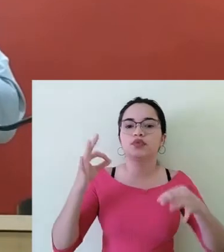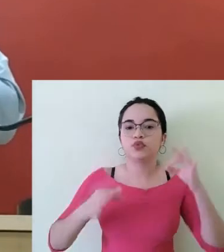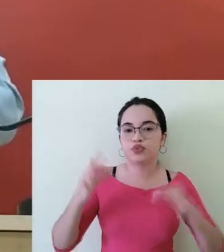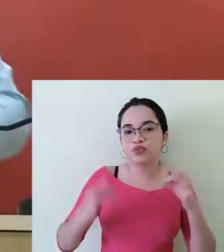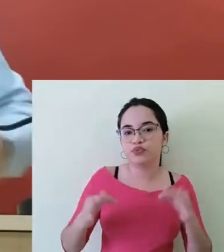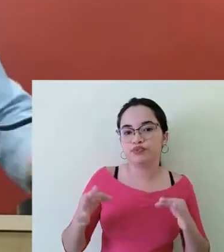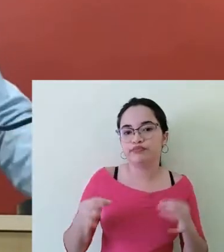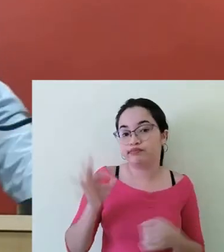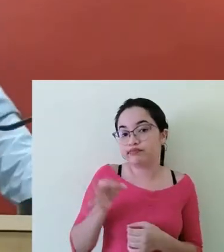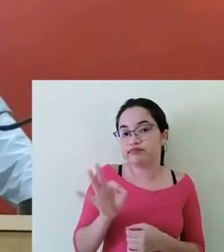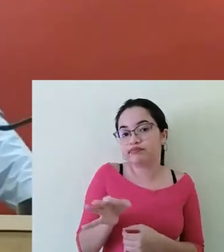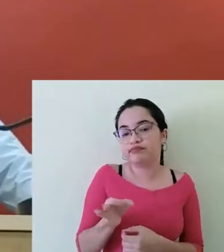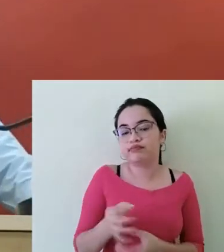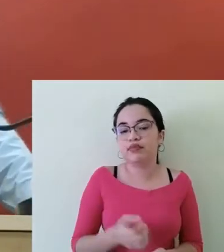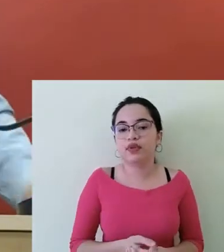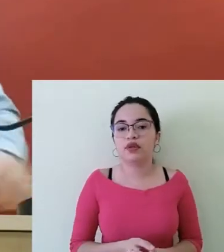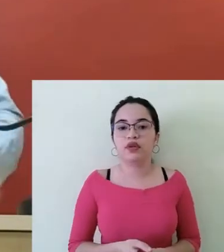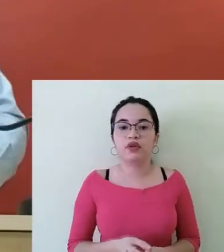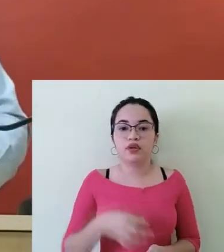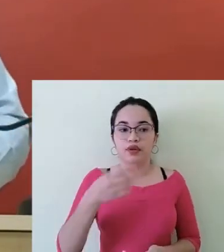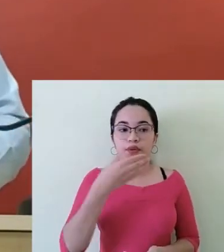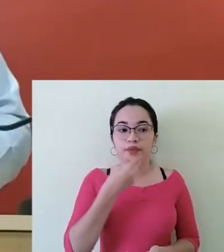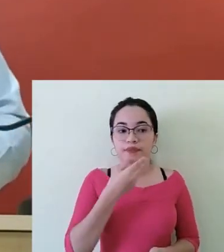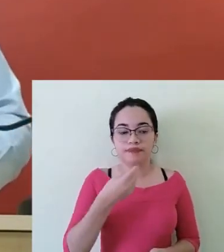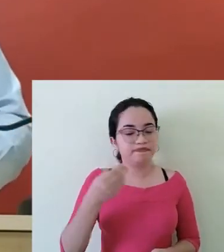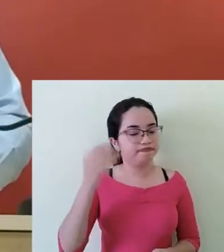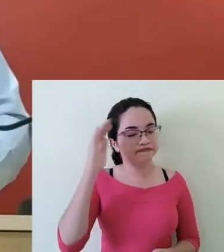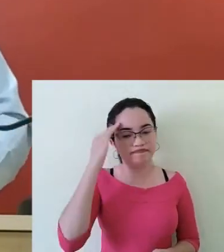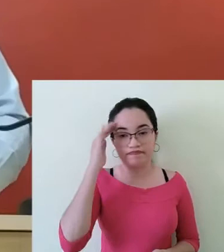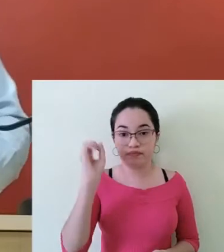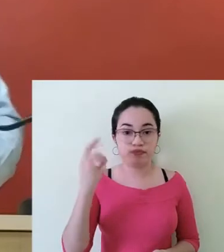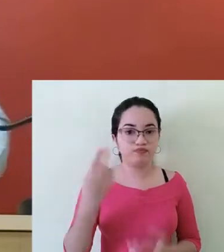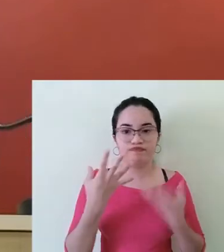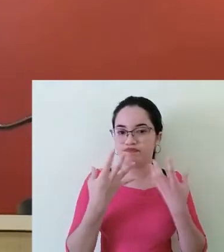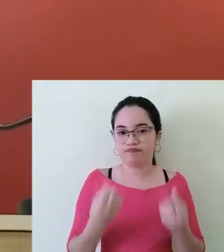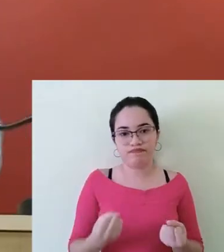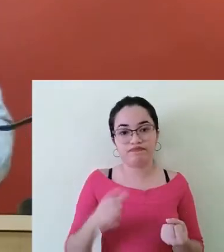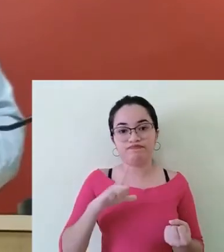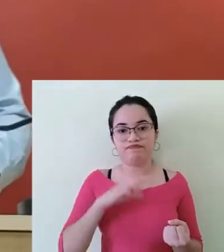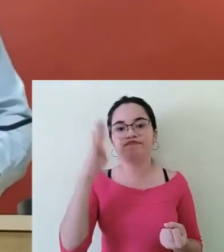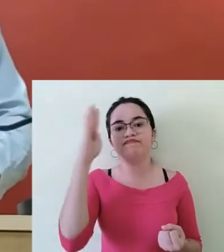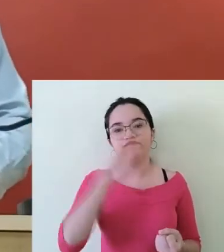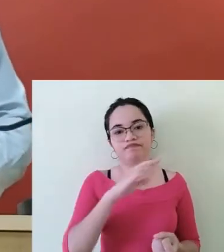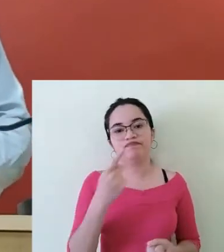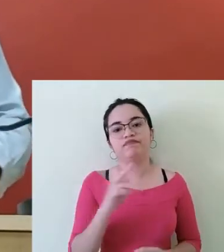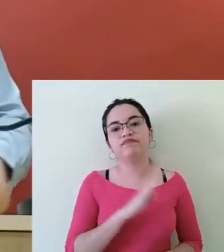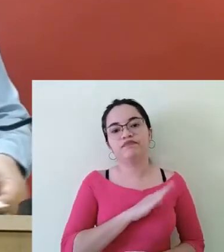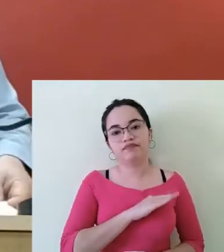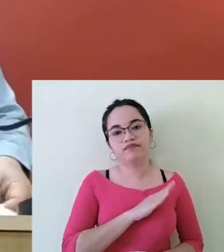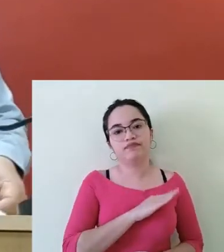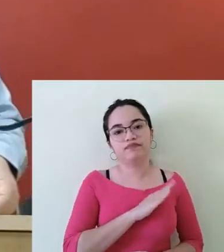algo correto, e ele não compreende ou ele não aceita que há um mal no